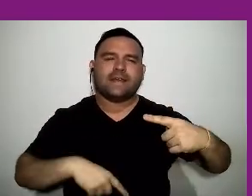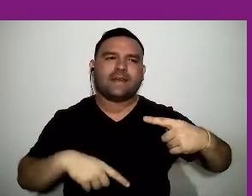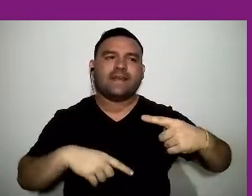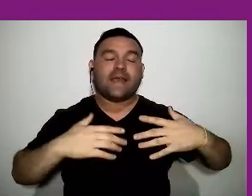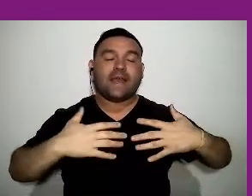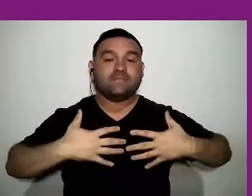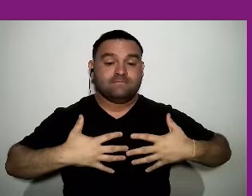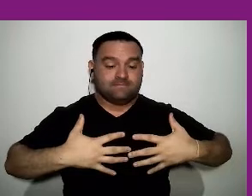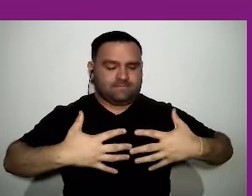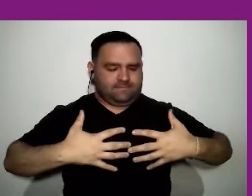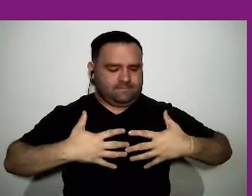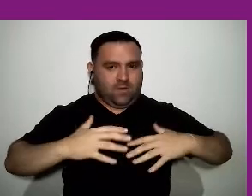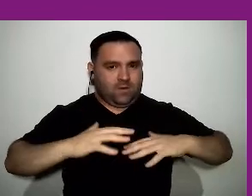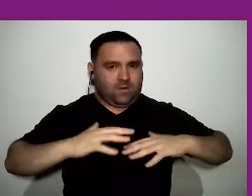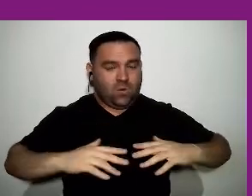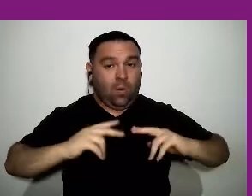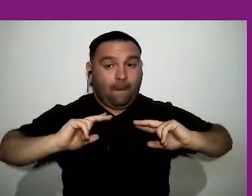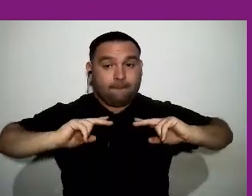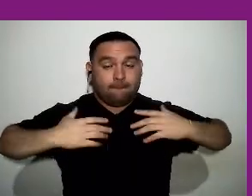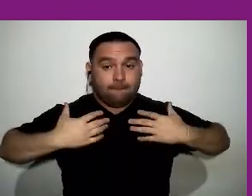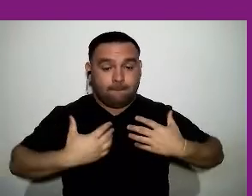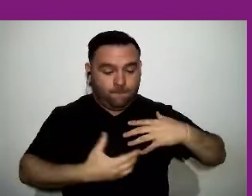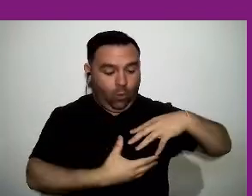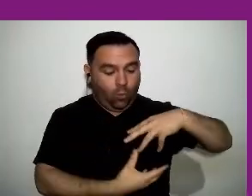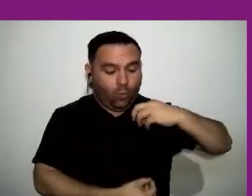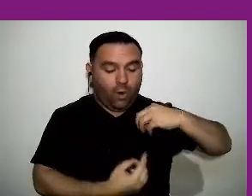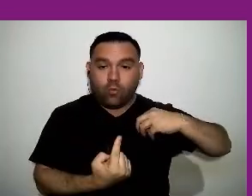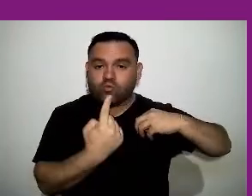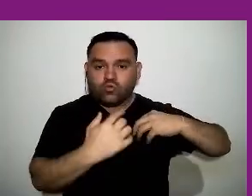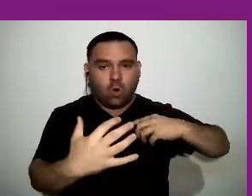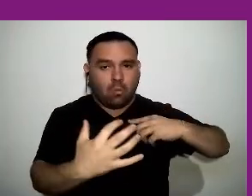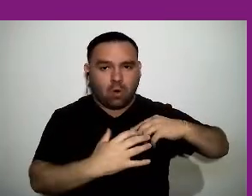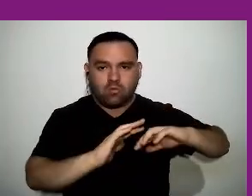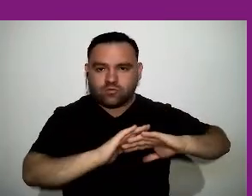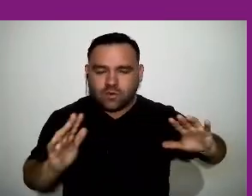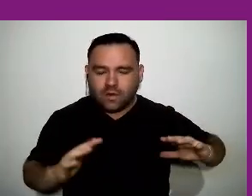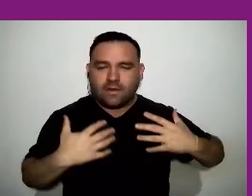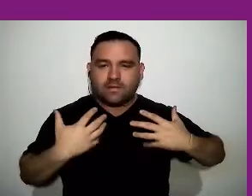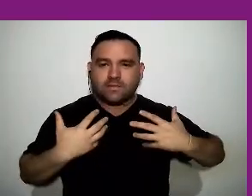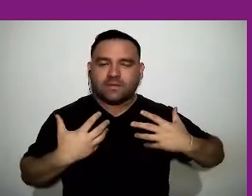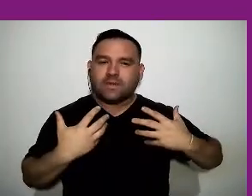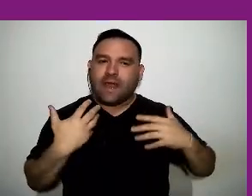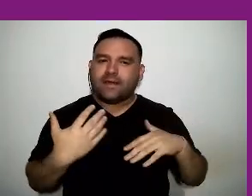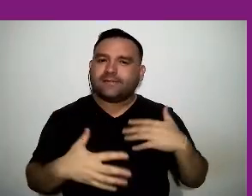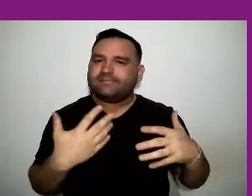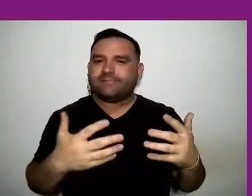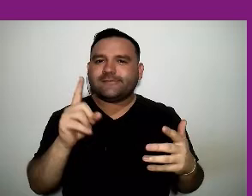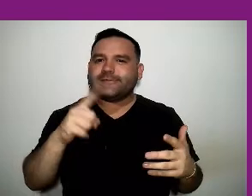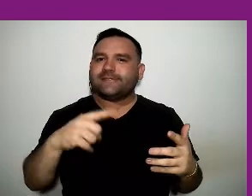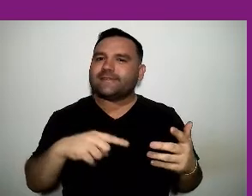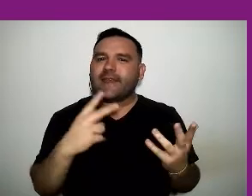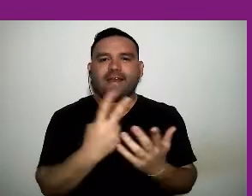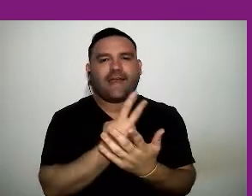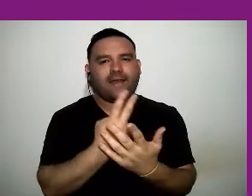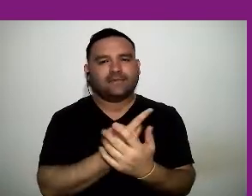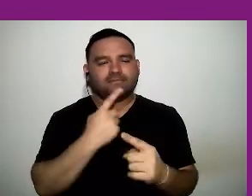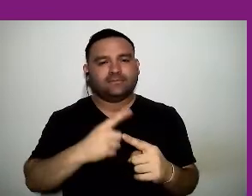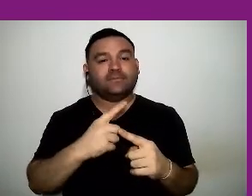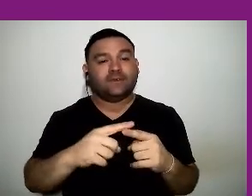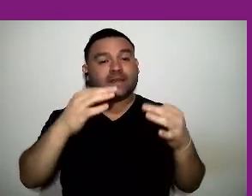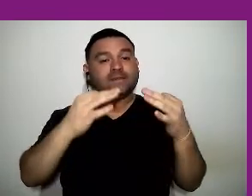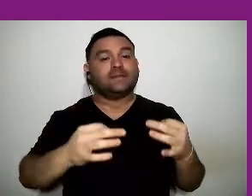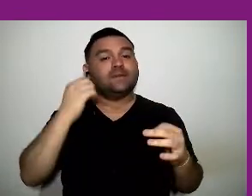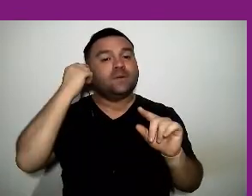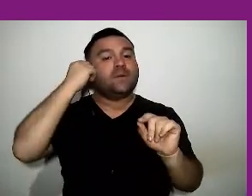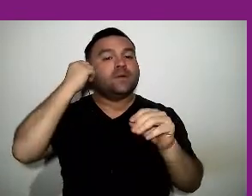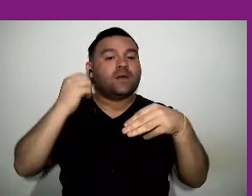síndrome respiratória. O pulmão é o único órgão acometido. Essa definição estaria incorreta, e a definição